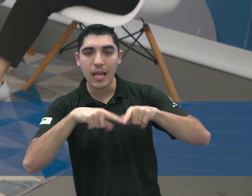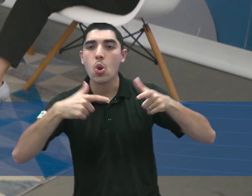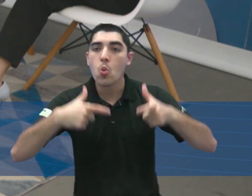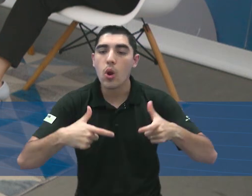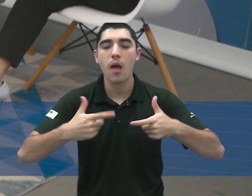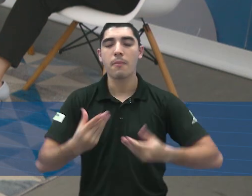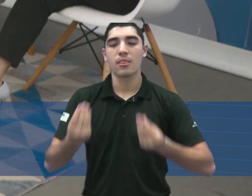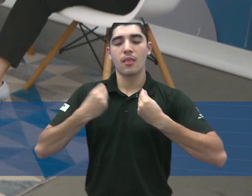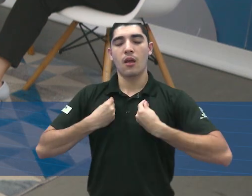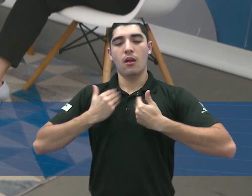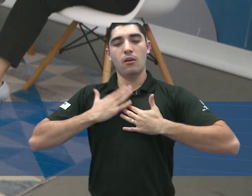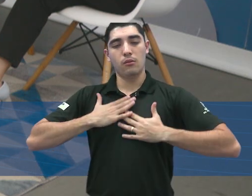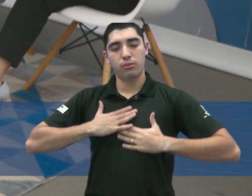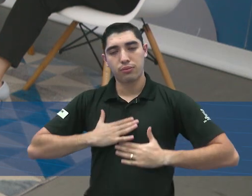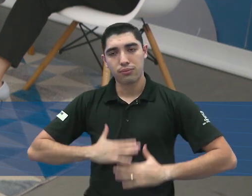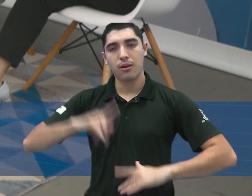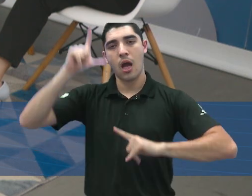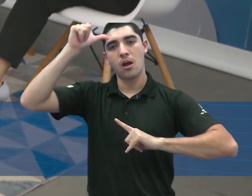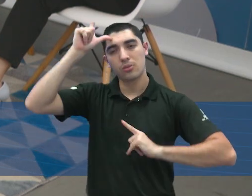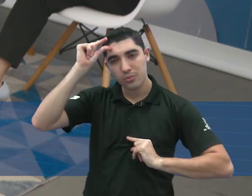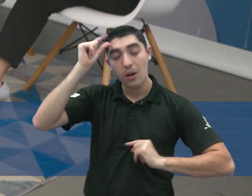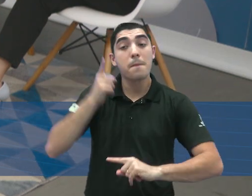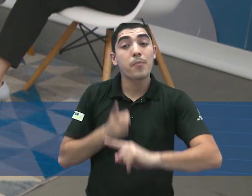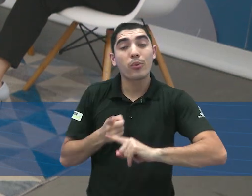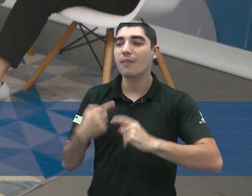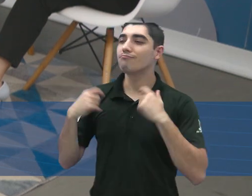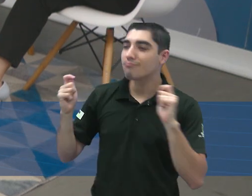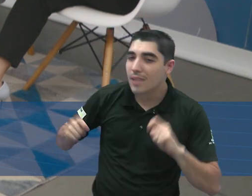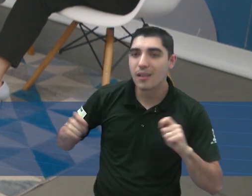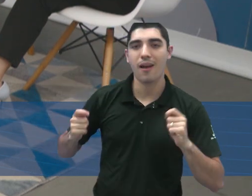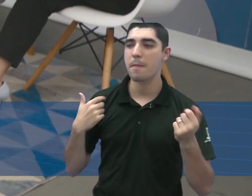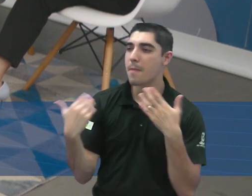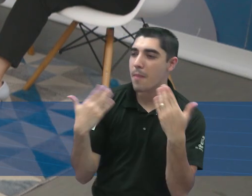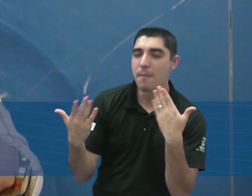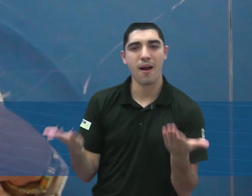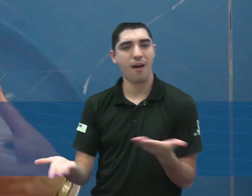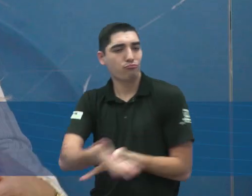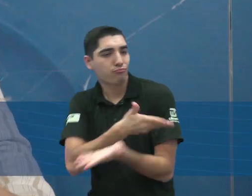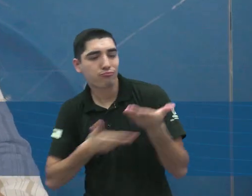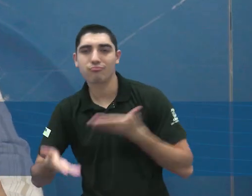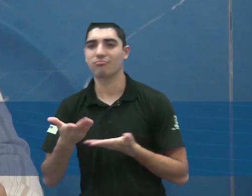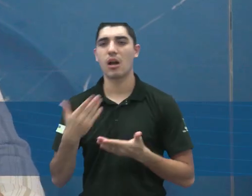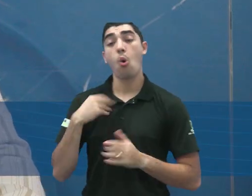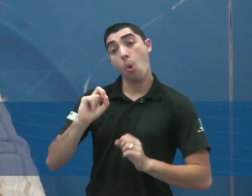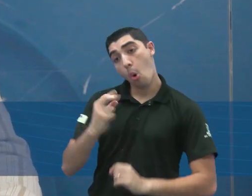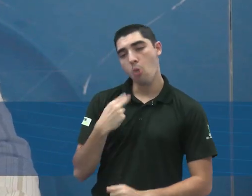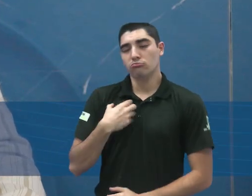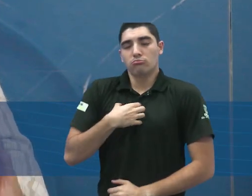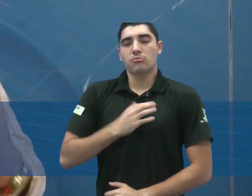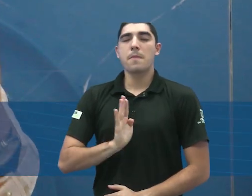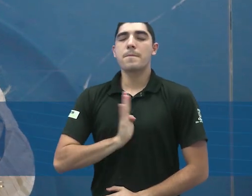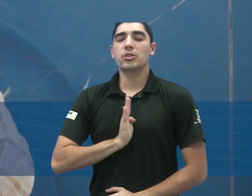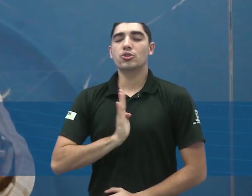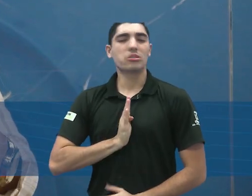né? Que possam ser ali ambientes onde a pessoa pode ter um momento dela ali, de fazer ali um mindfulness, fazer ali talvez uma meditação e